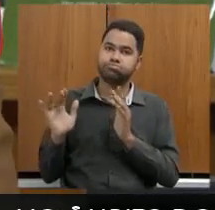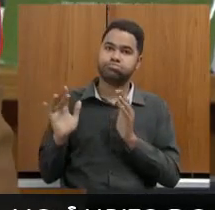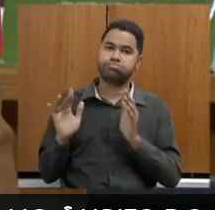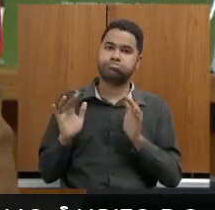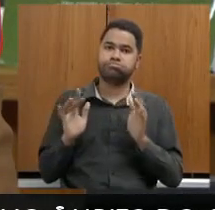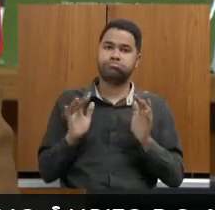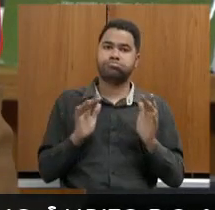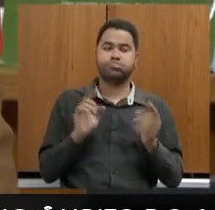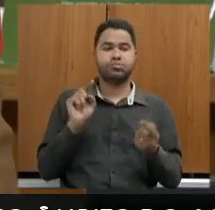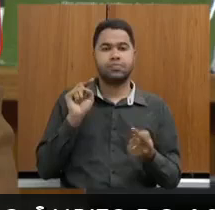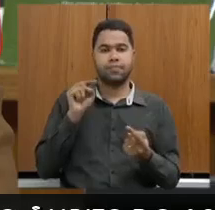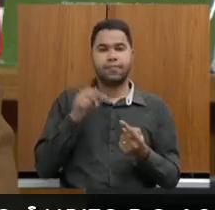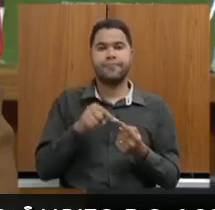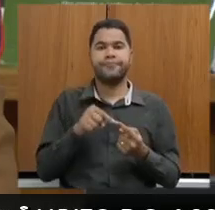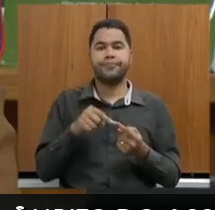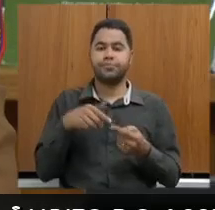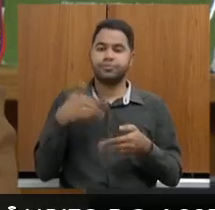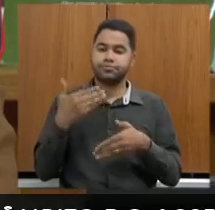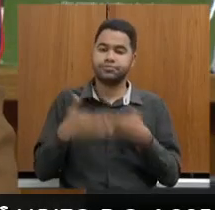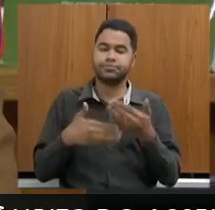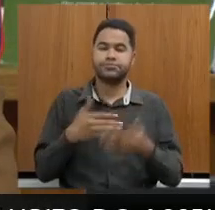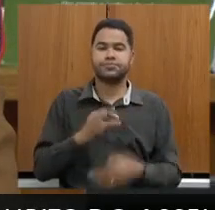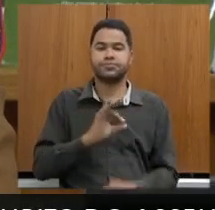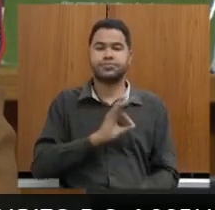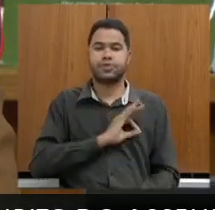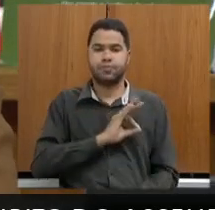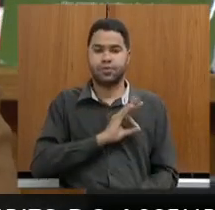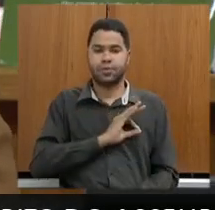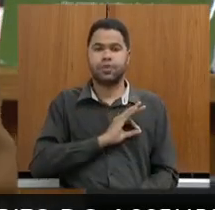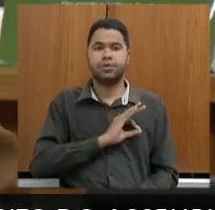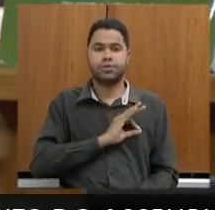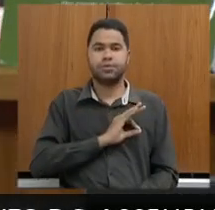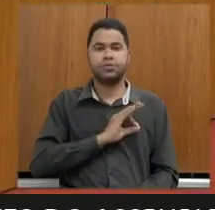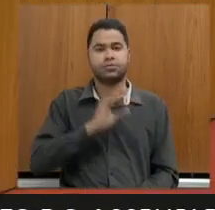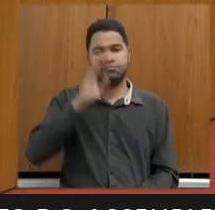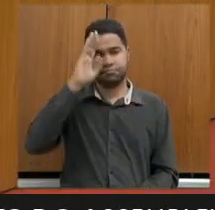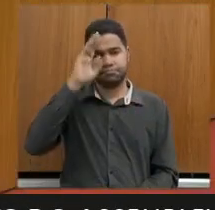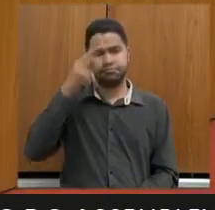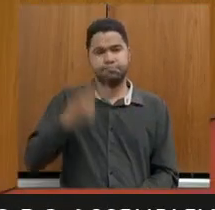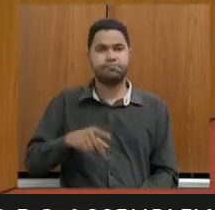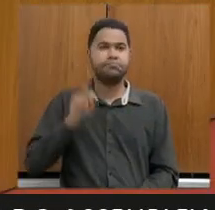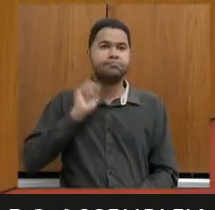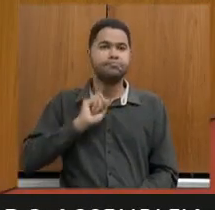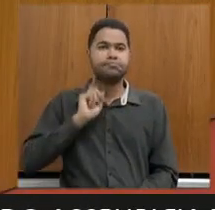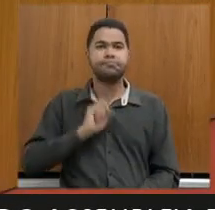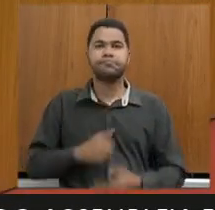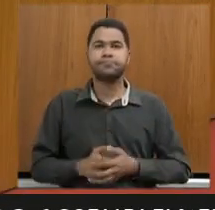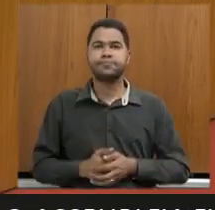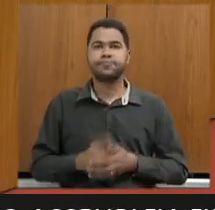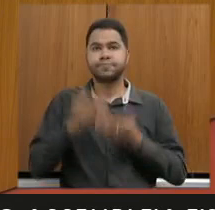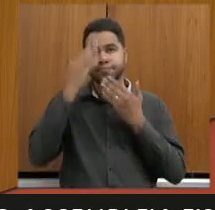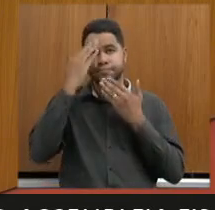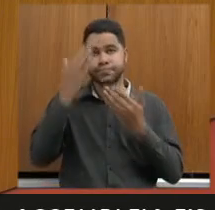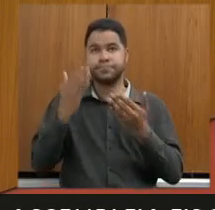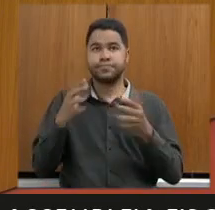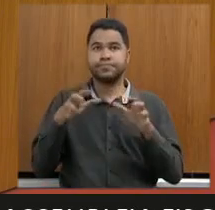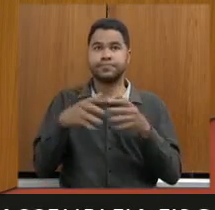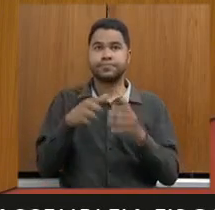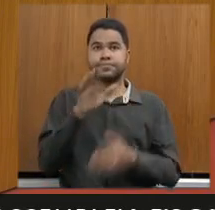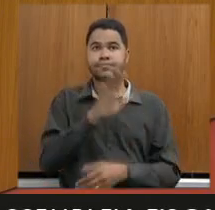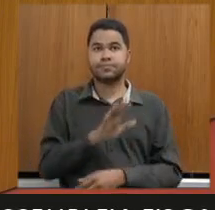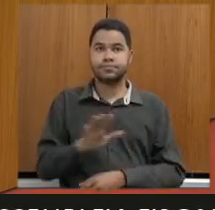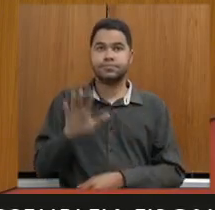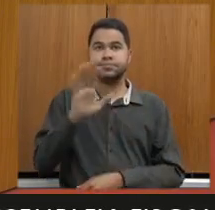nessa missão de comandar a Polícia Militar de Minas Gerais Muito Obrigado agradecemos ao comandante-geral